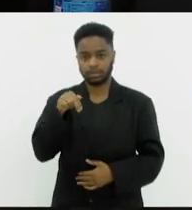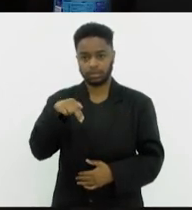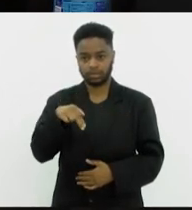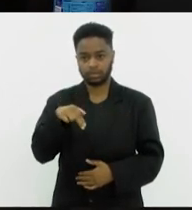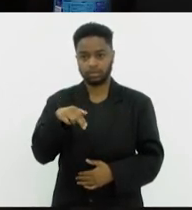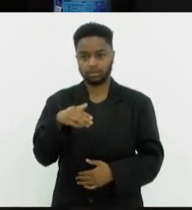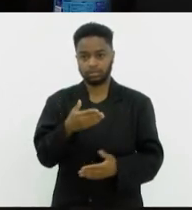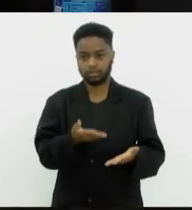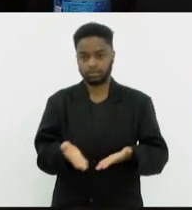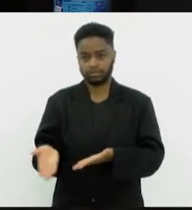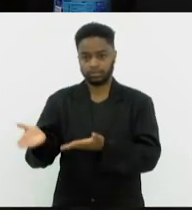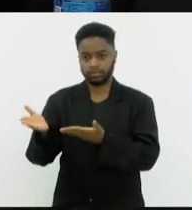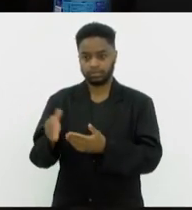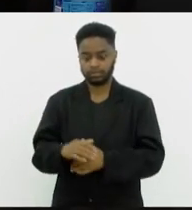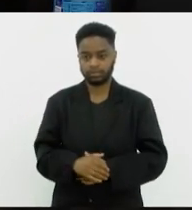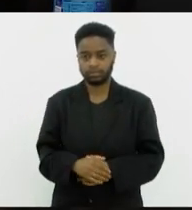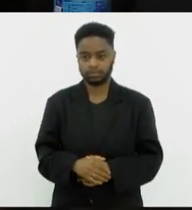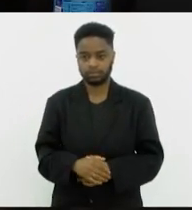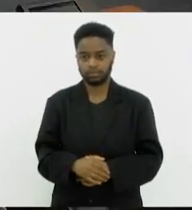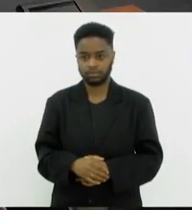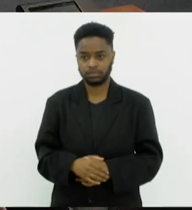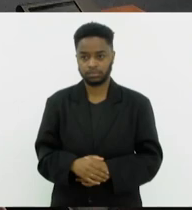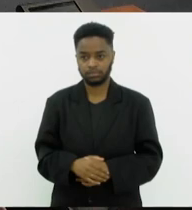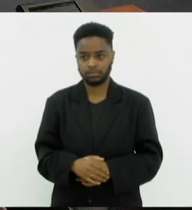por gentileza, quer ir na tribuna.